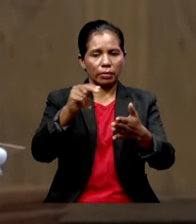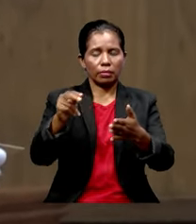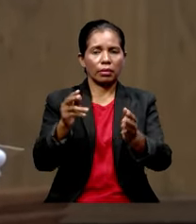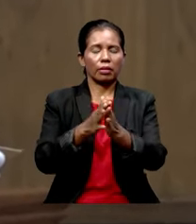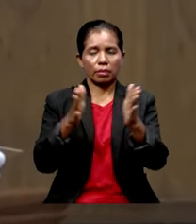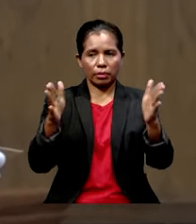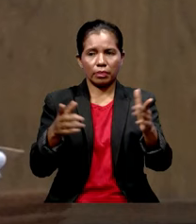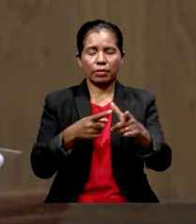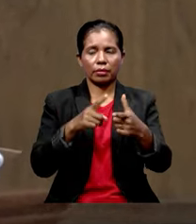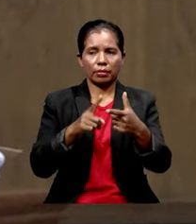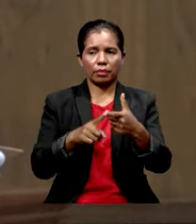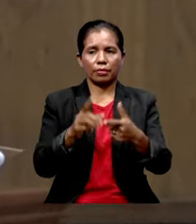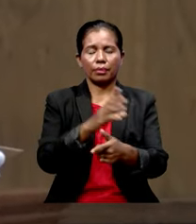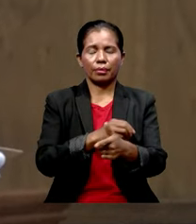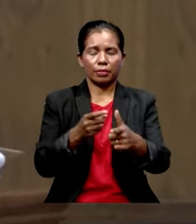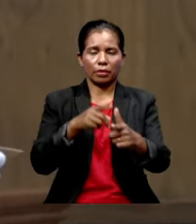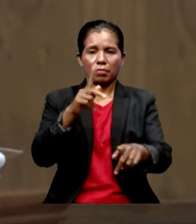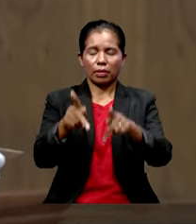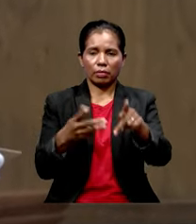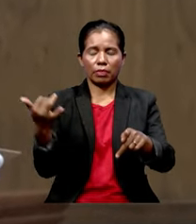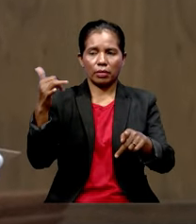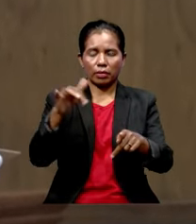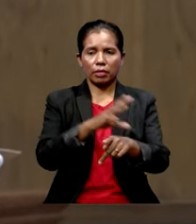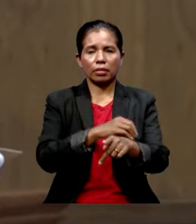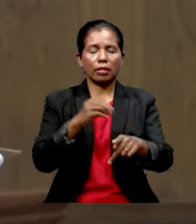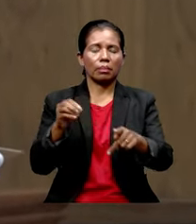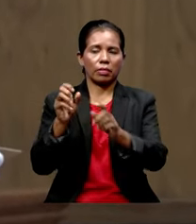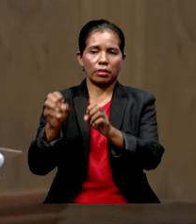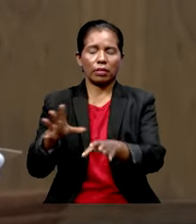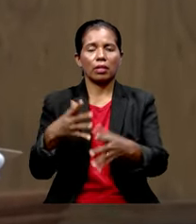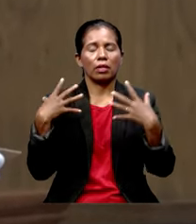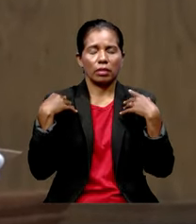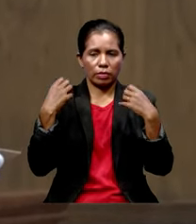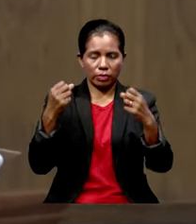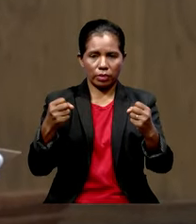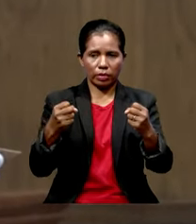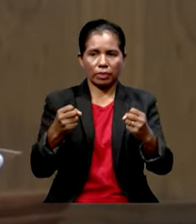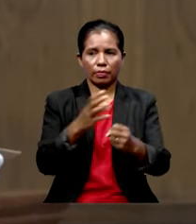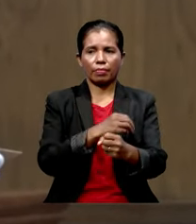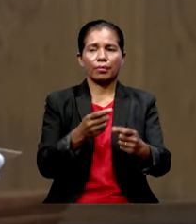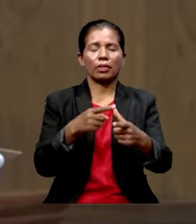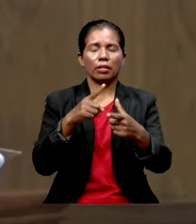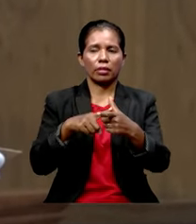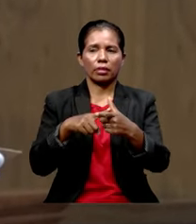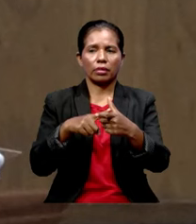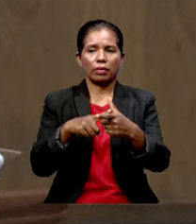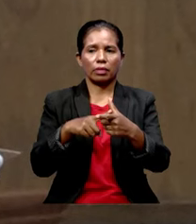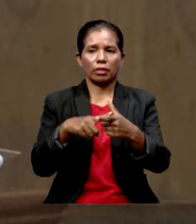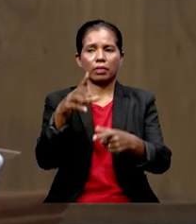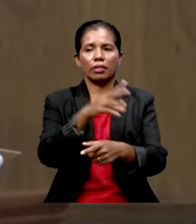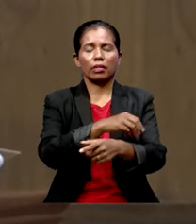significativo de feridos e de pessoas desalojadas, forçadas a abandonar as